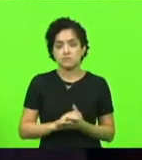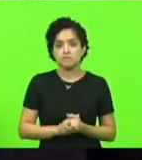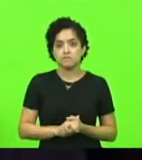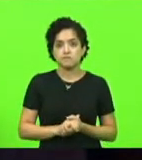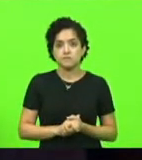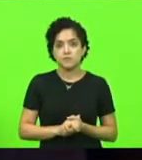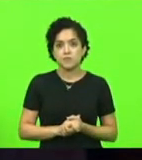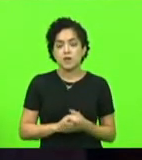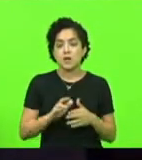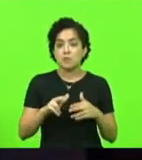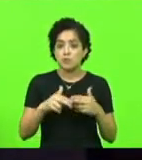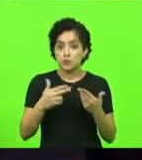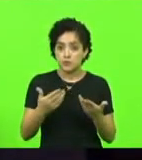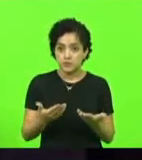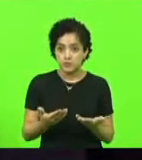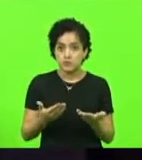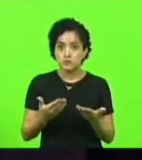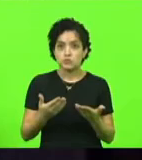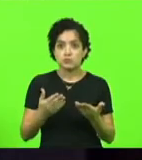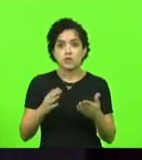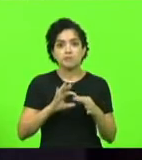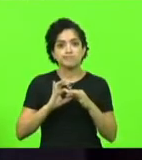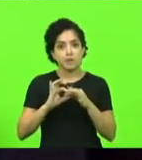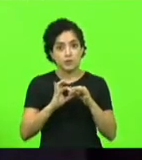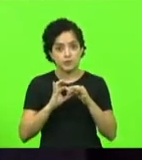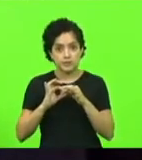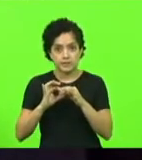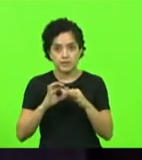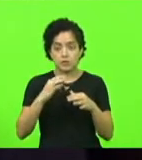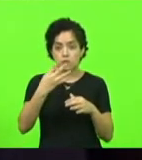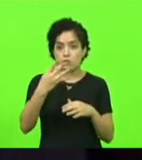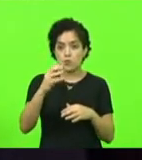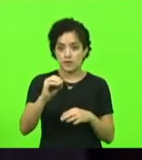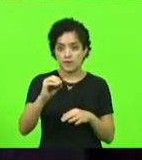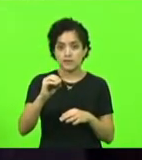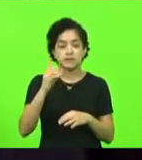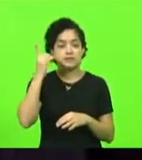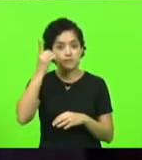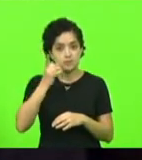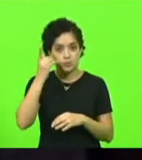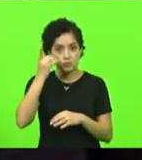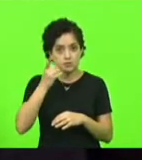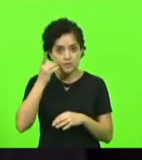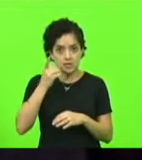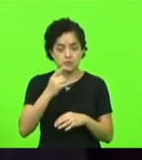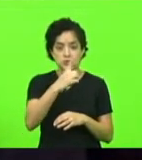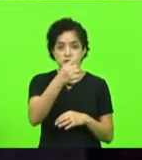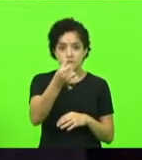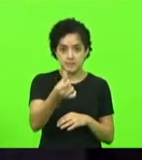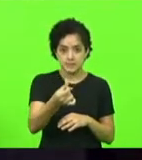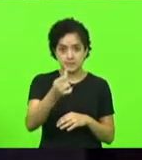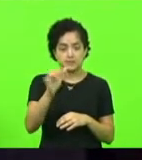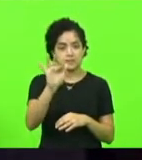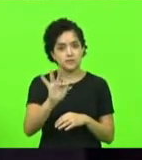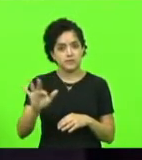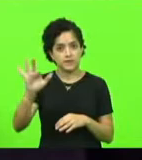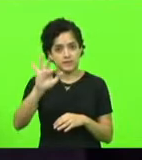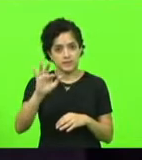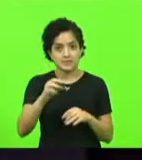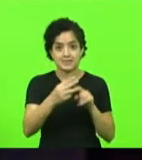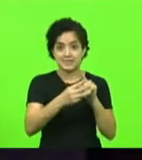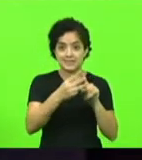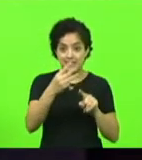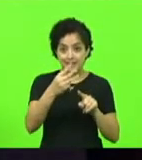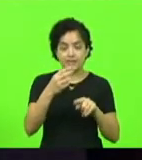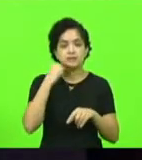Por isso, a união que nós temos que ter dos nossos 40 parlamentares, os 16 federais e os nossos 3 senadores,